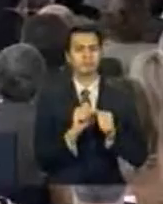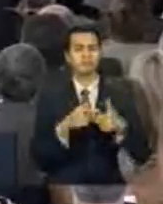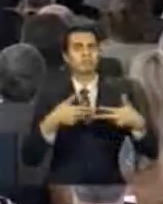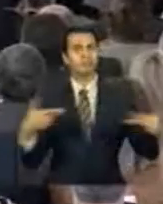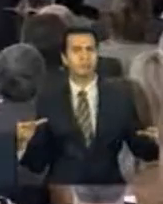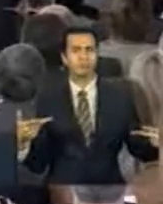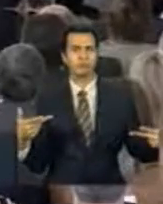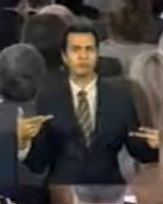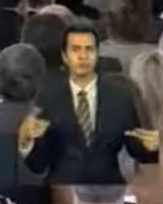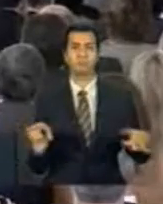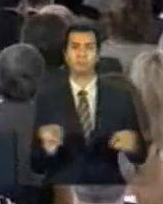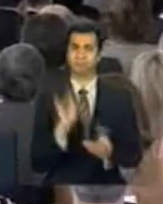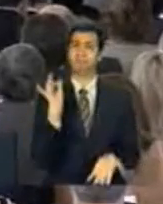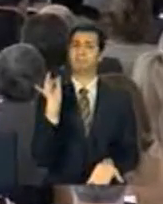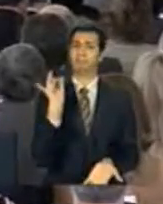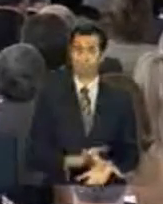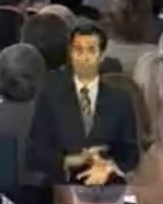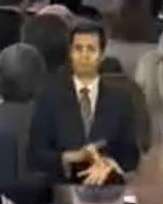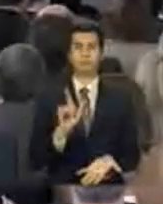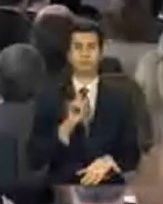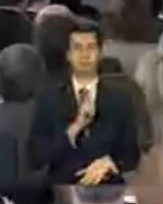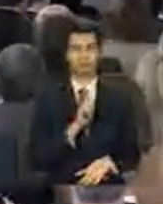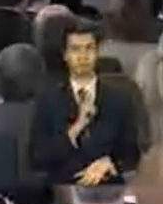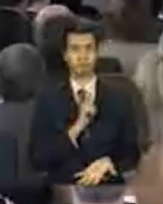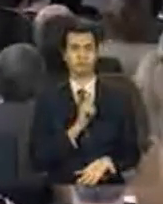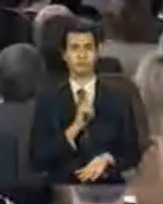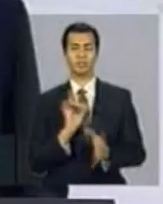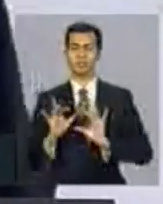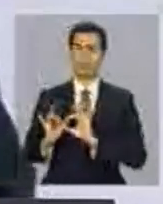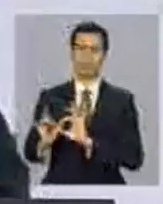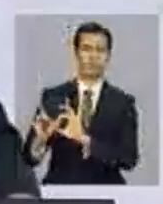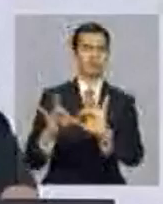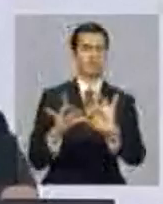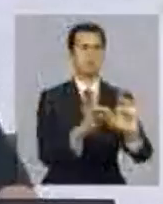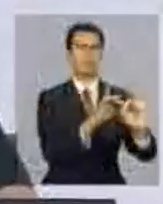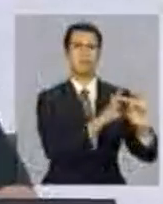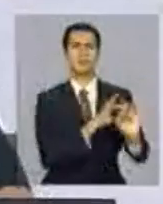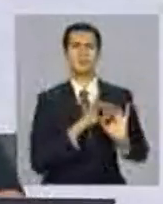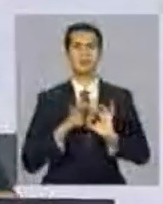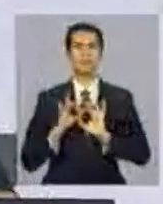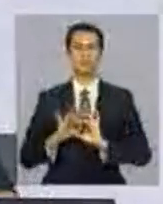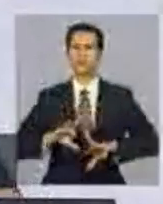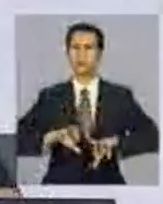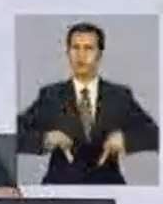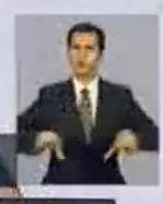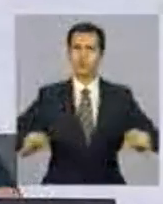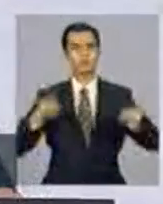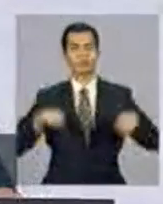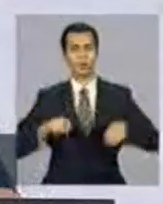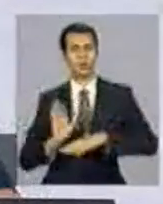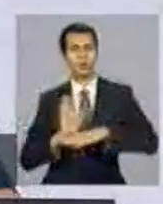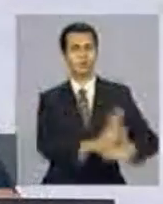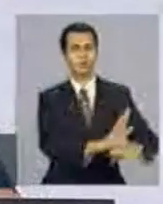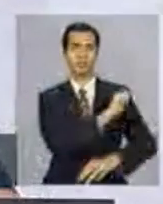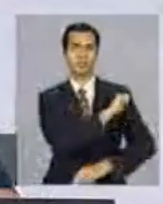de uma integração entre os diferentes agentes, permitindo suporte